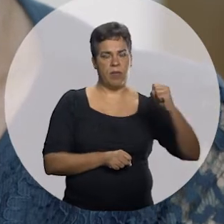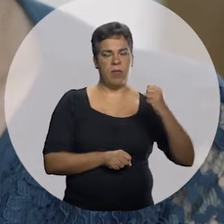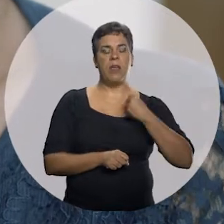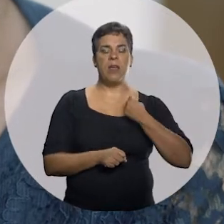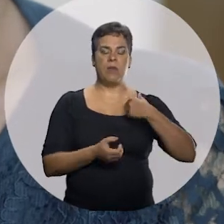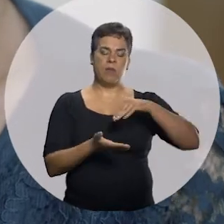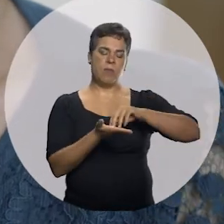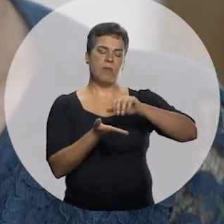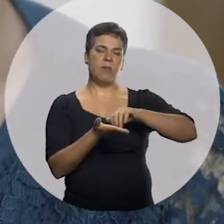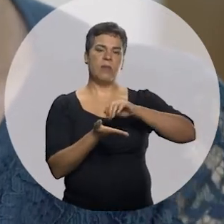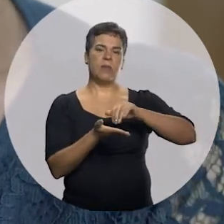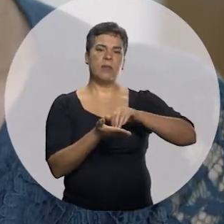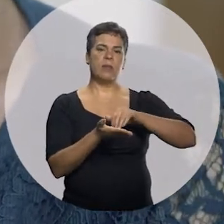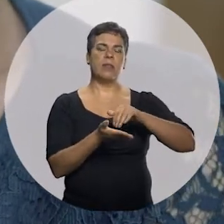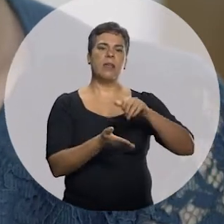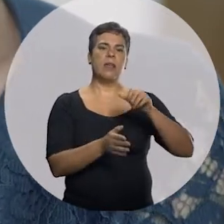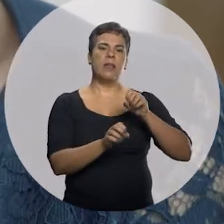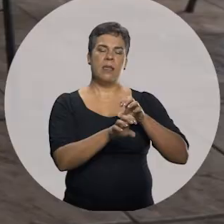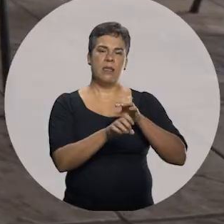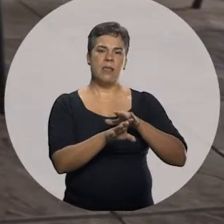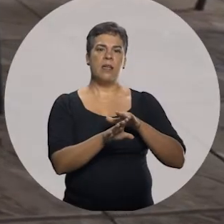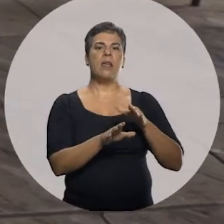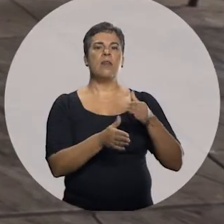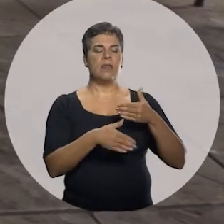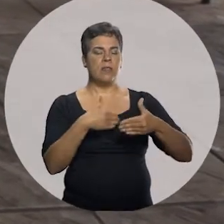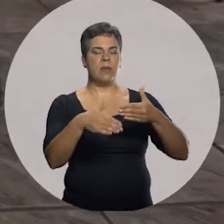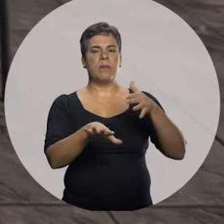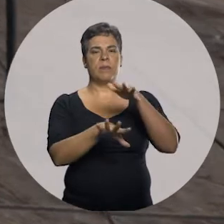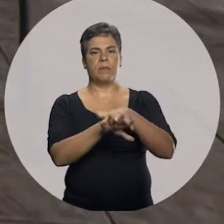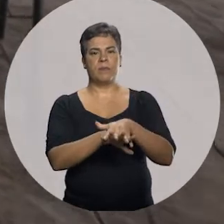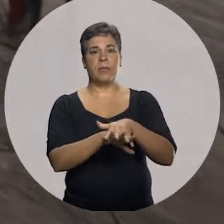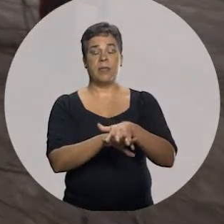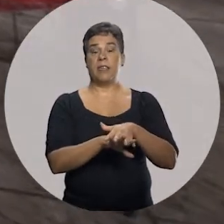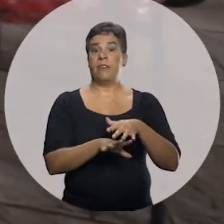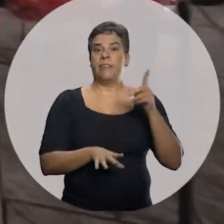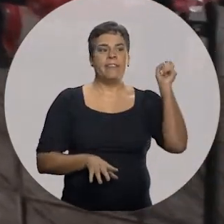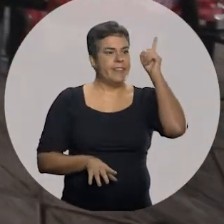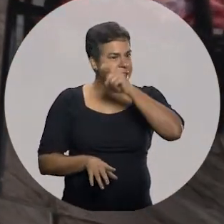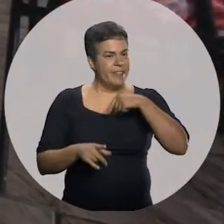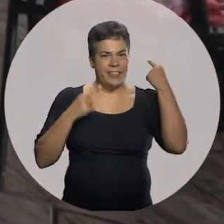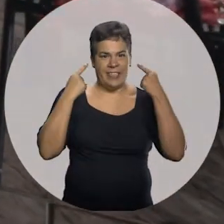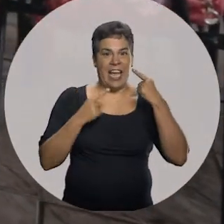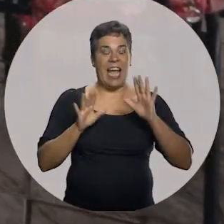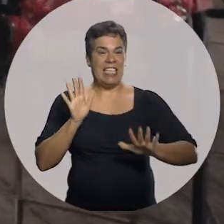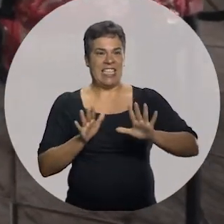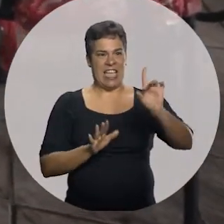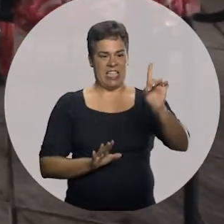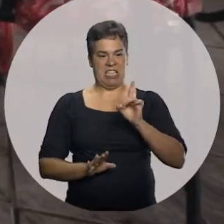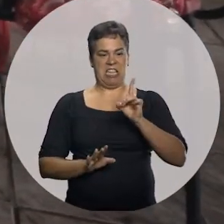como secretária, iniciei o processo aqui de inclusão na rede de ensino. Foi uma loucura, eu tive